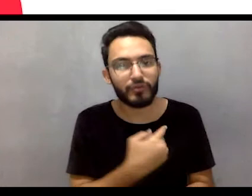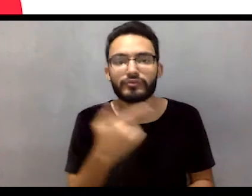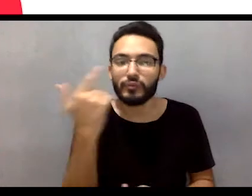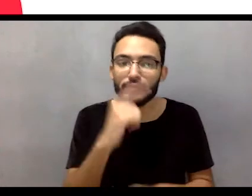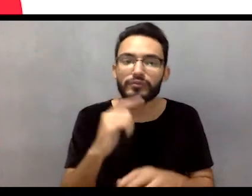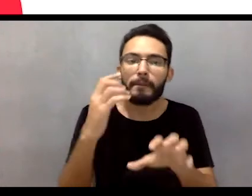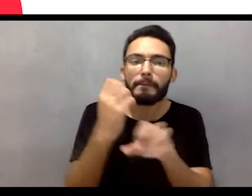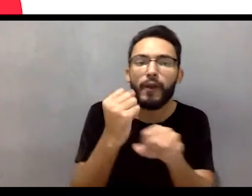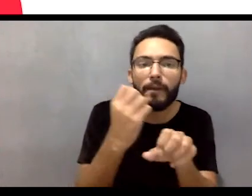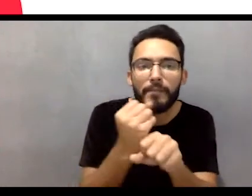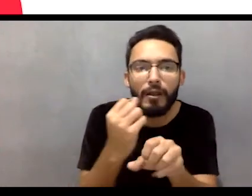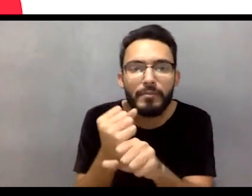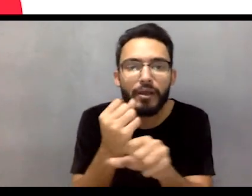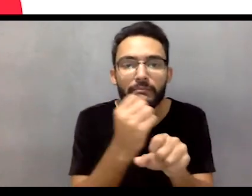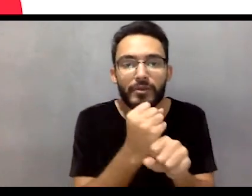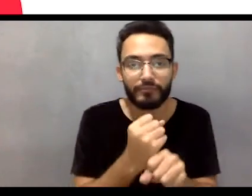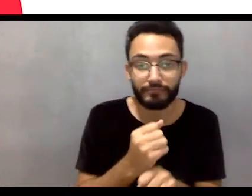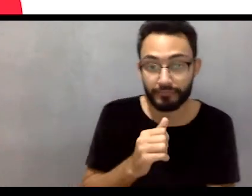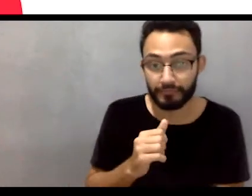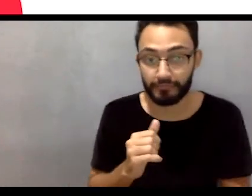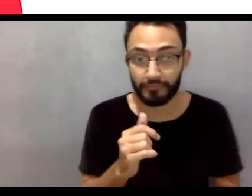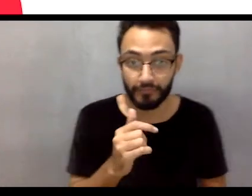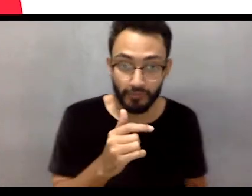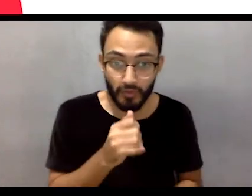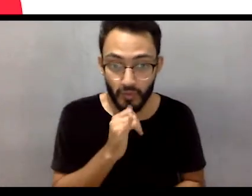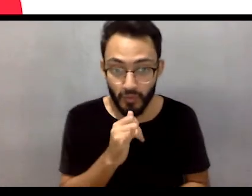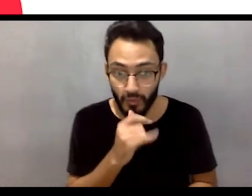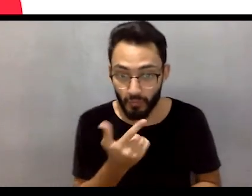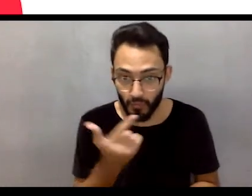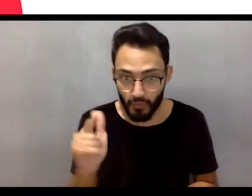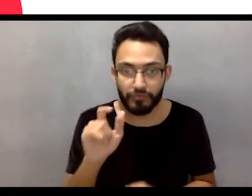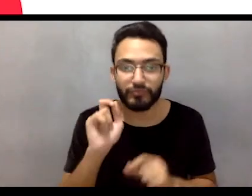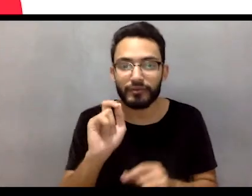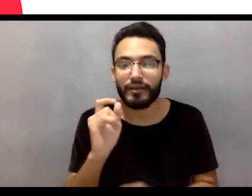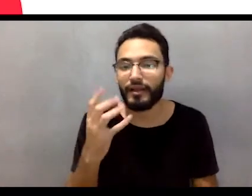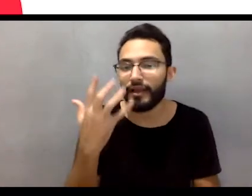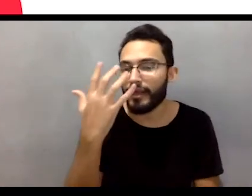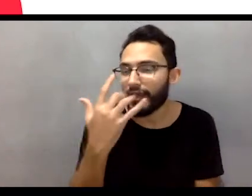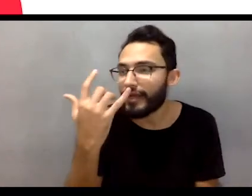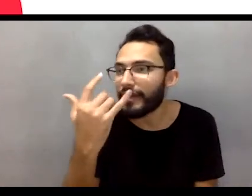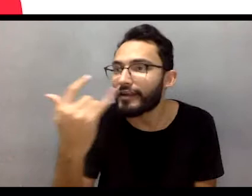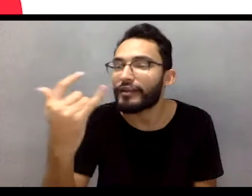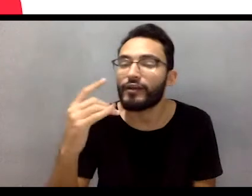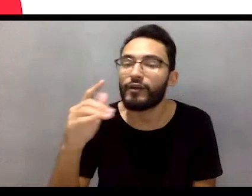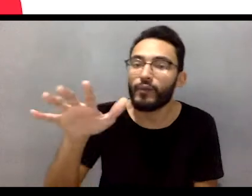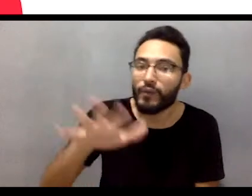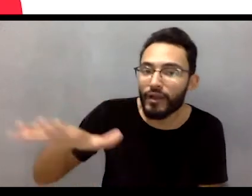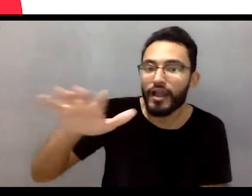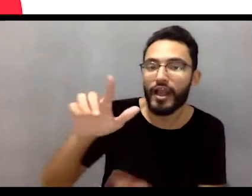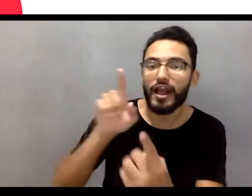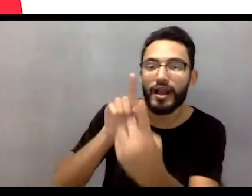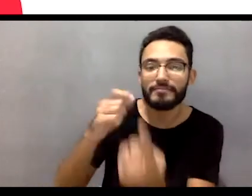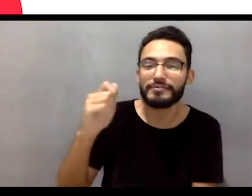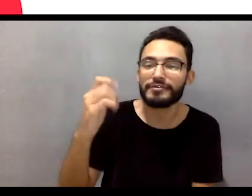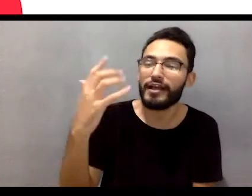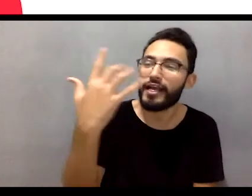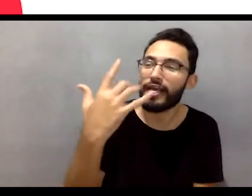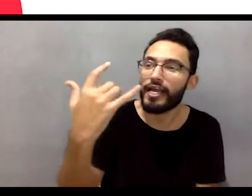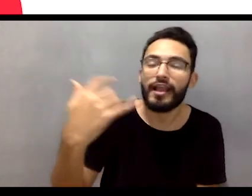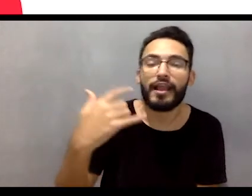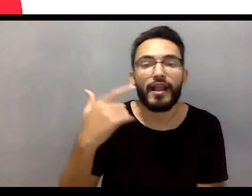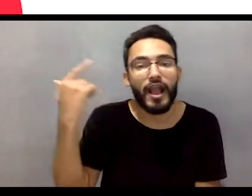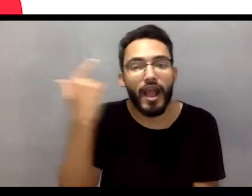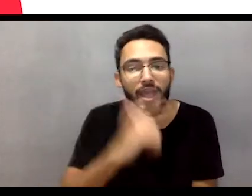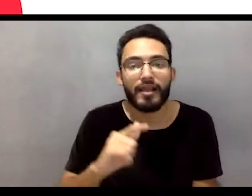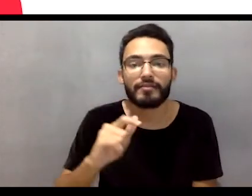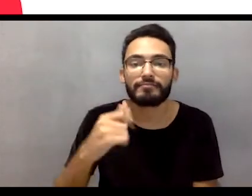medindo. Um outro exemplo de objetivo: encantar nossos clientes. Então, qual que é o